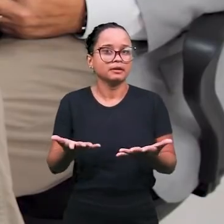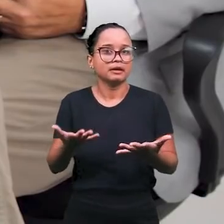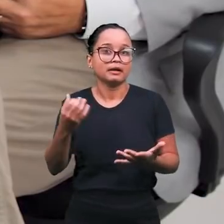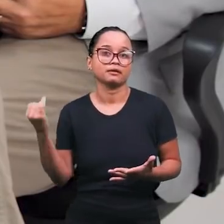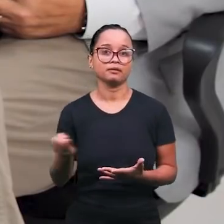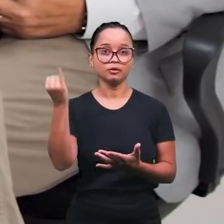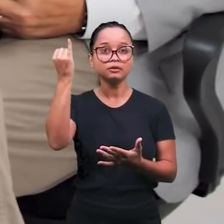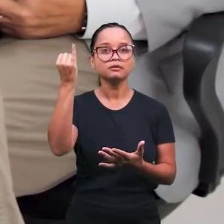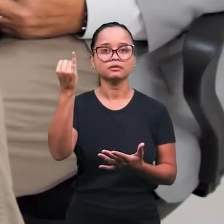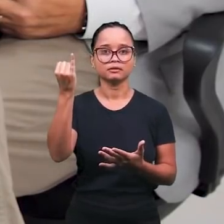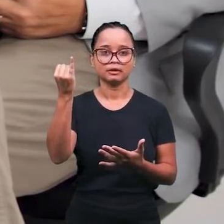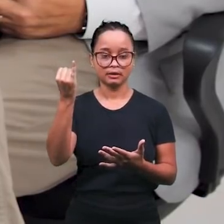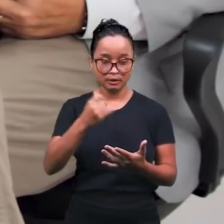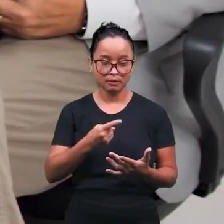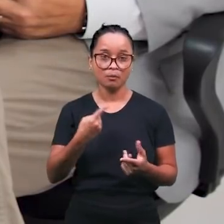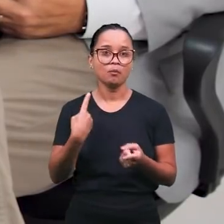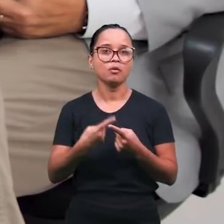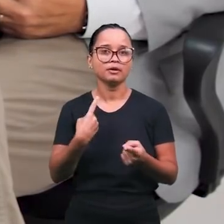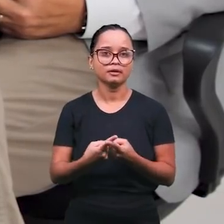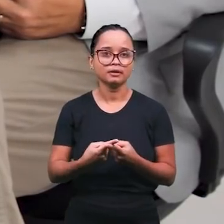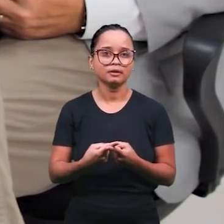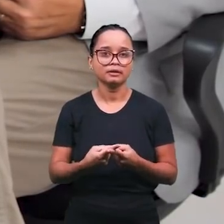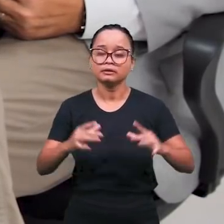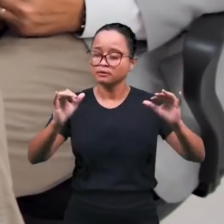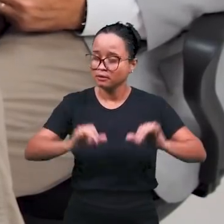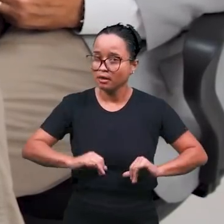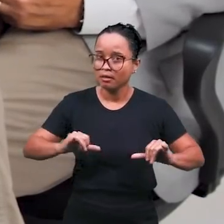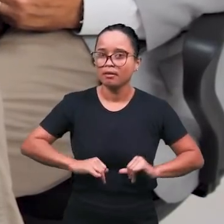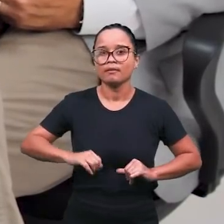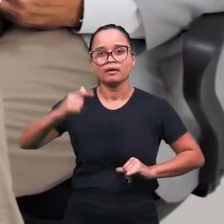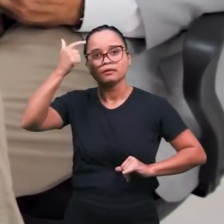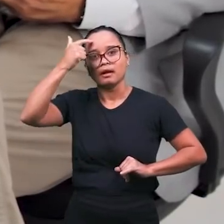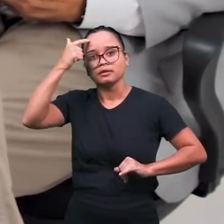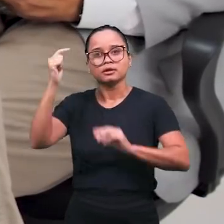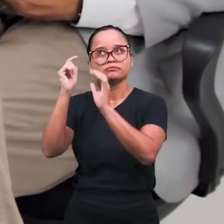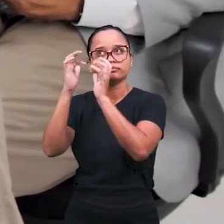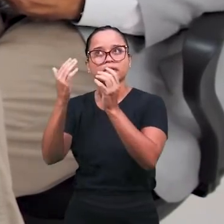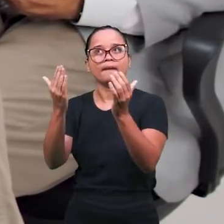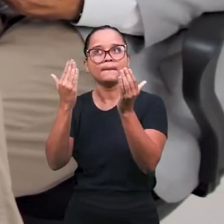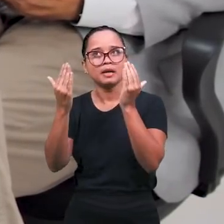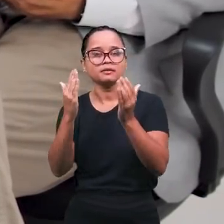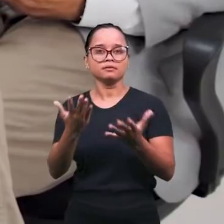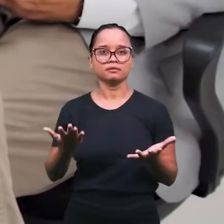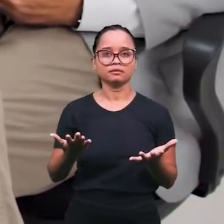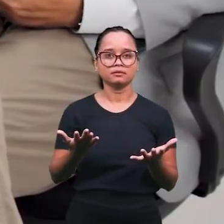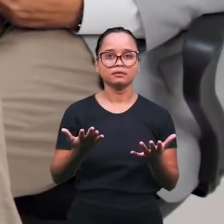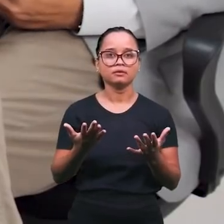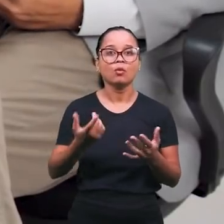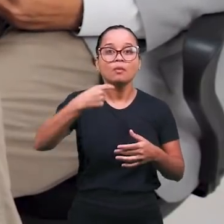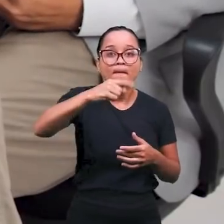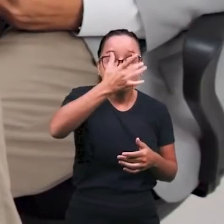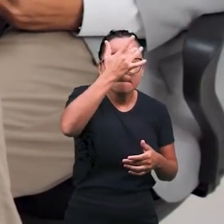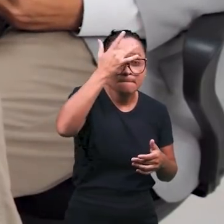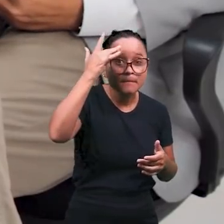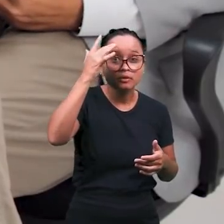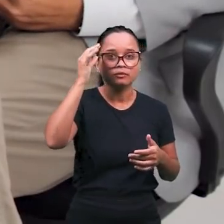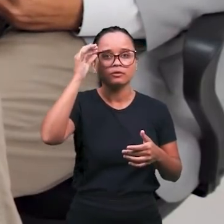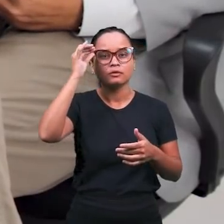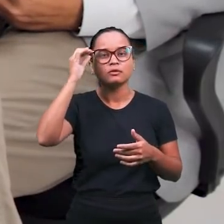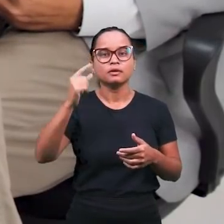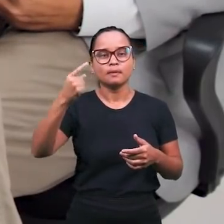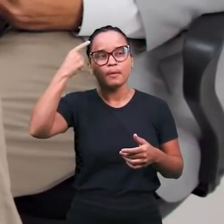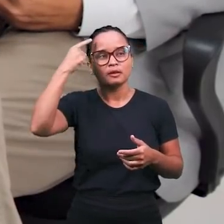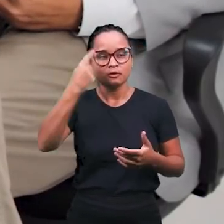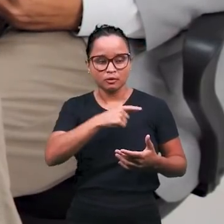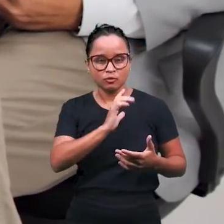cardiológicas importantes desencadeados pelo seu sofrimento psíquico. Quantas pessoas não vão ao pronto-socorro